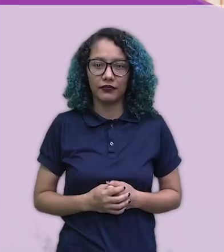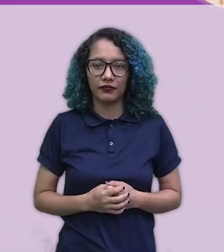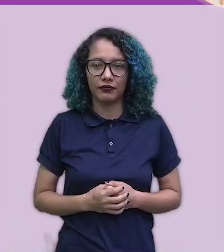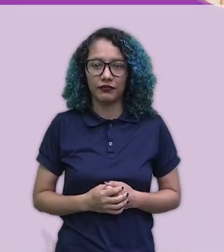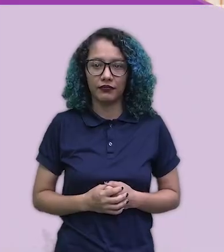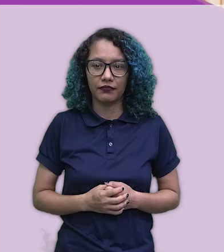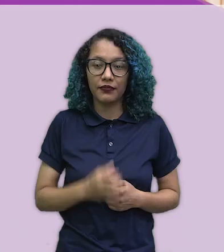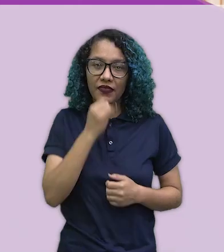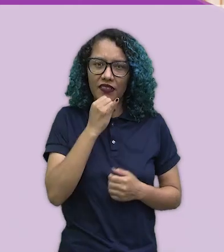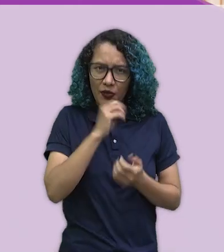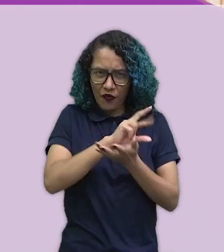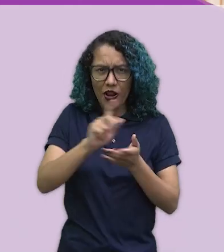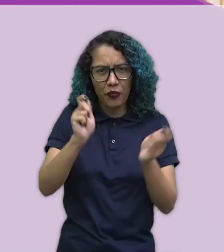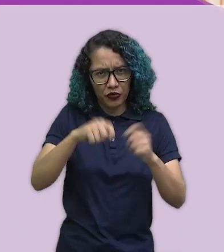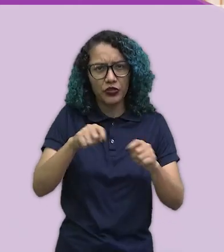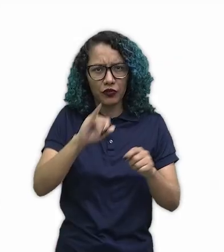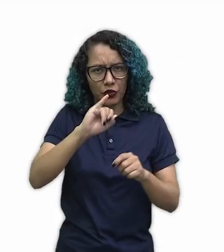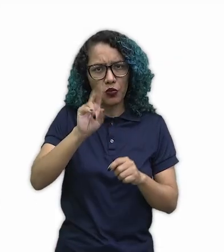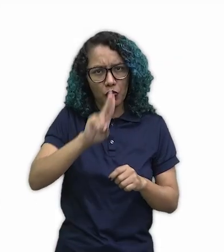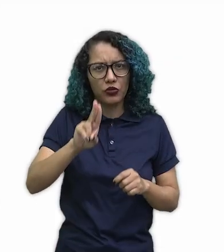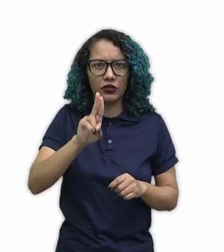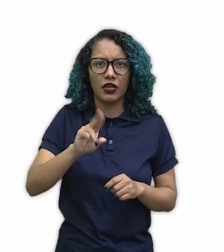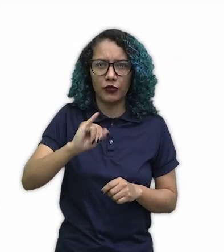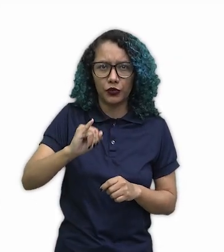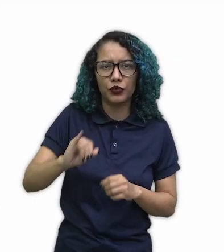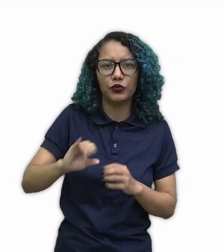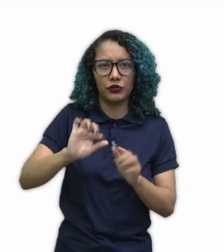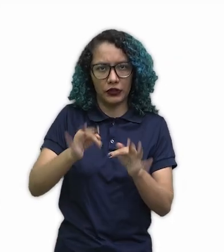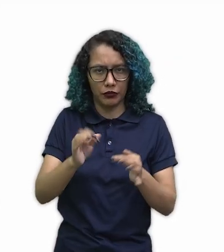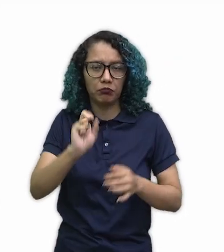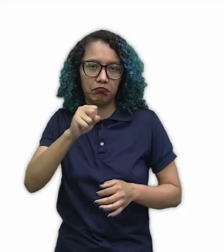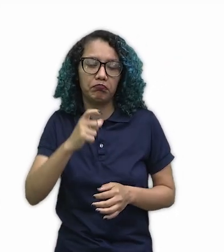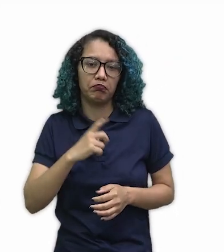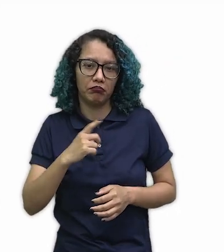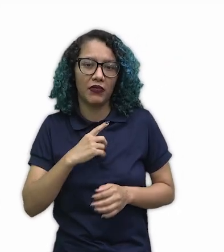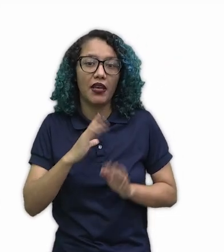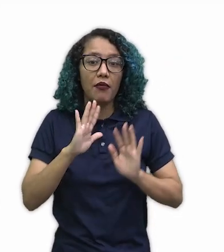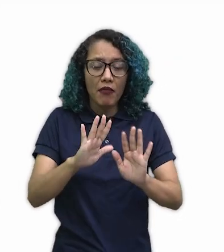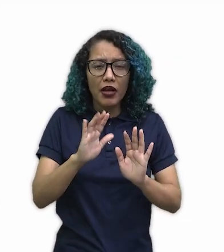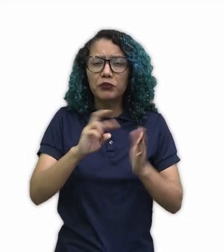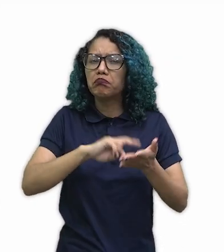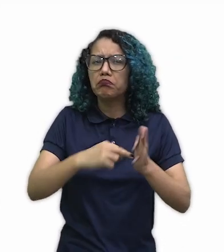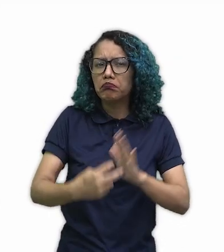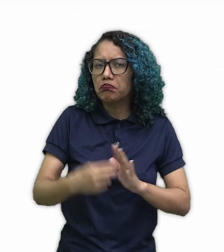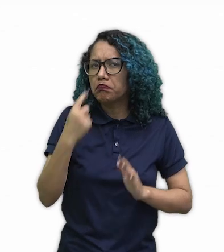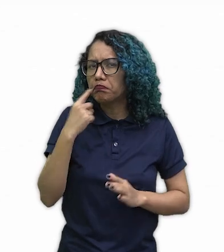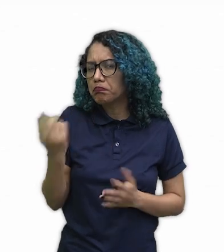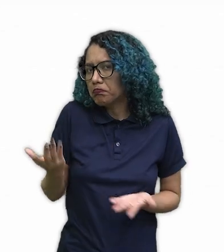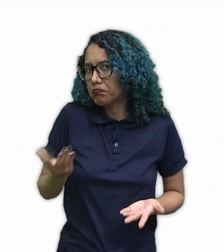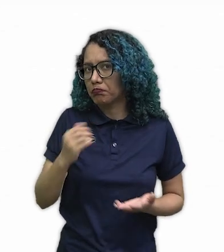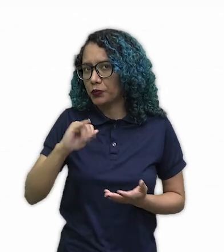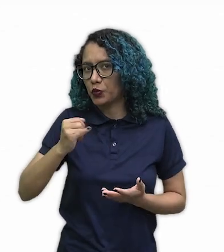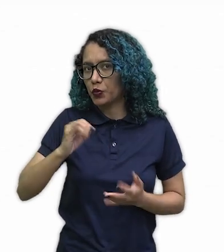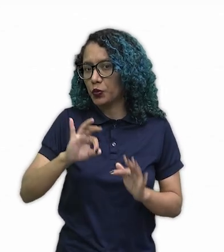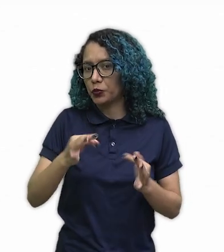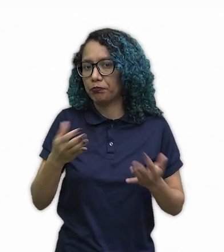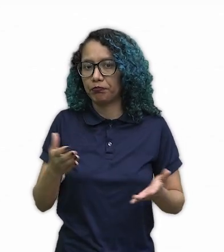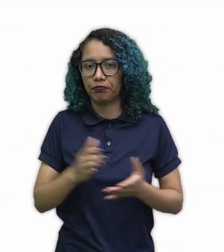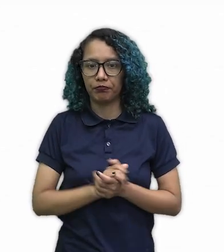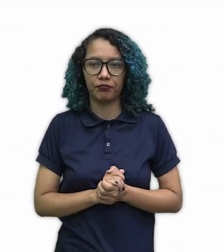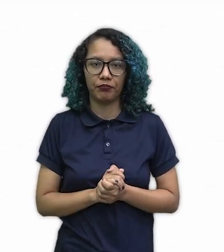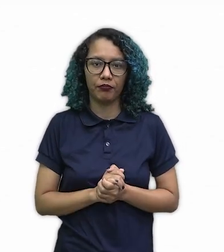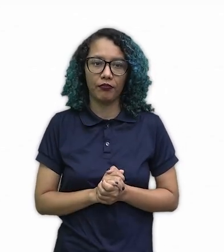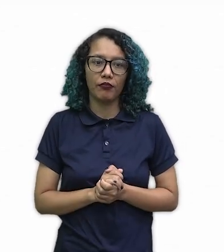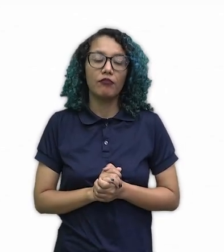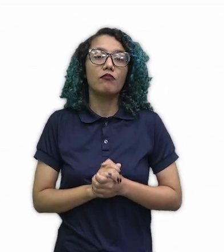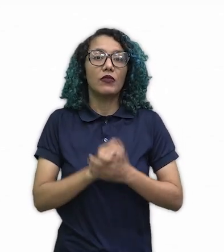aqui clássica de juros simples? Vem aqui comigo. Juros simples, o que são juros simples? Juros simples são a